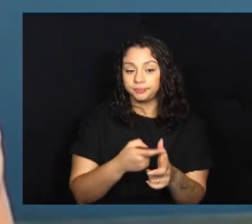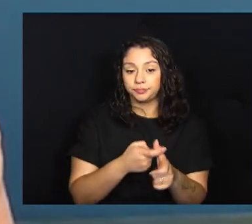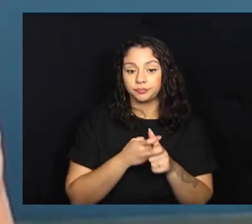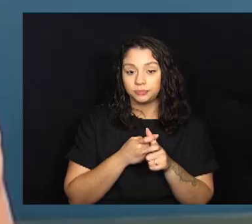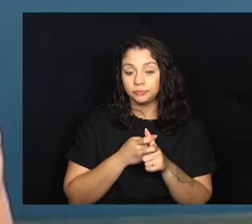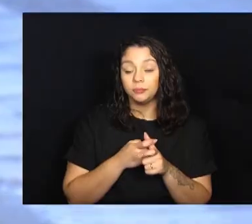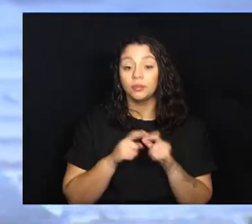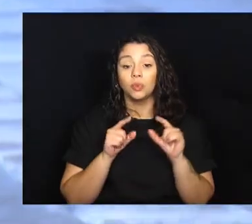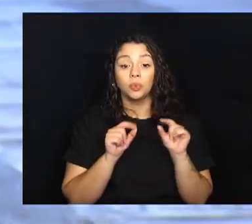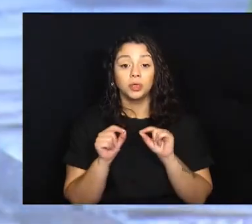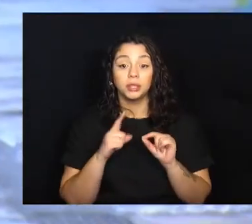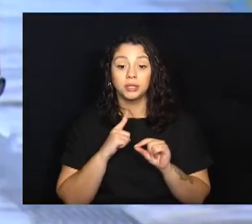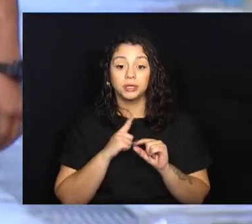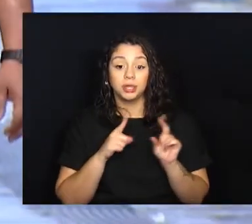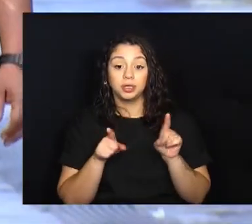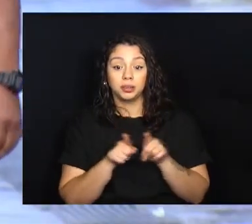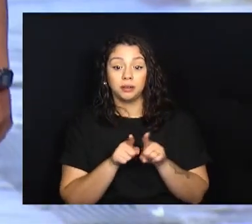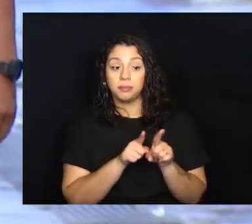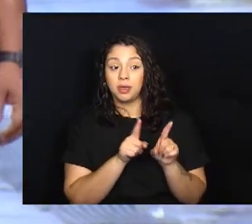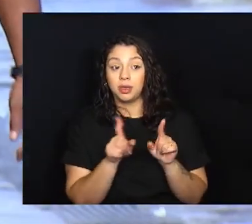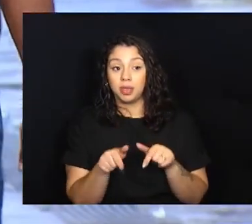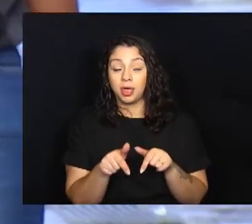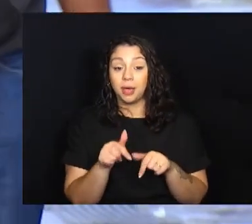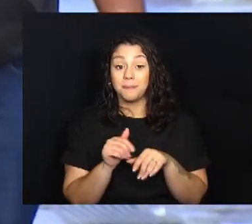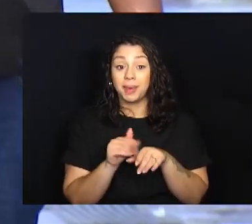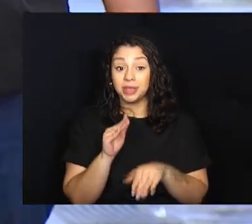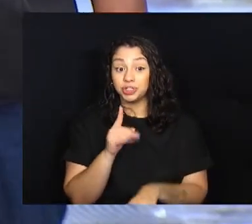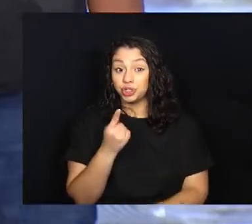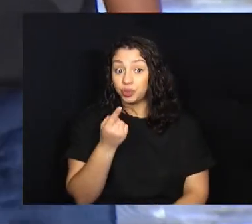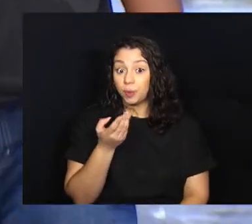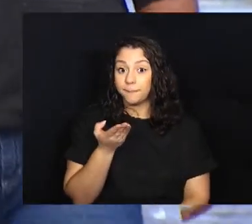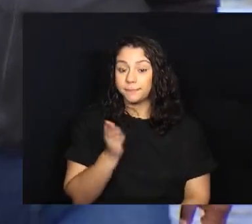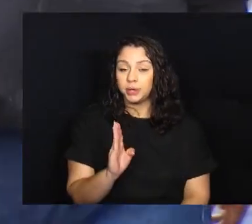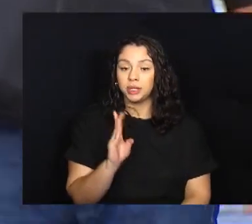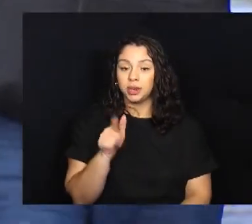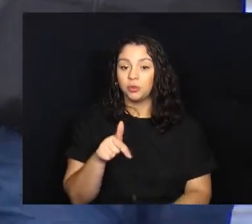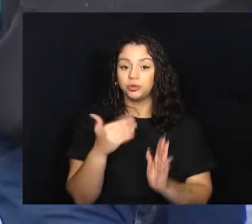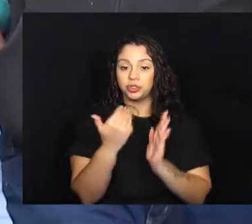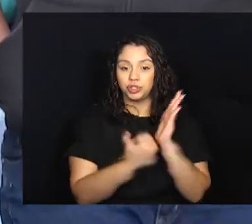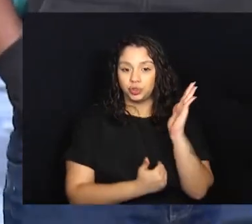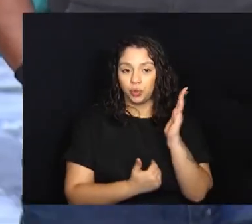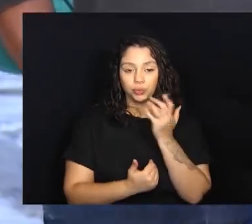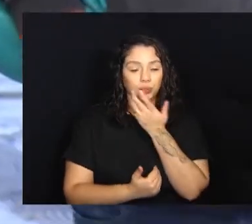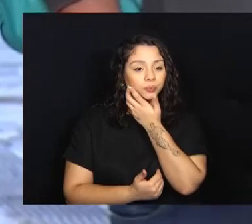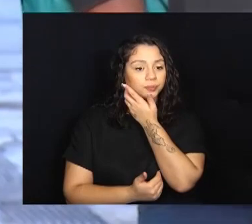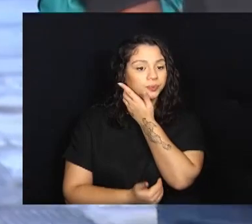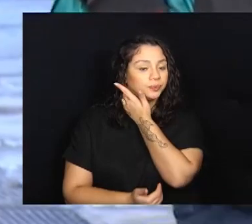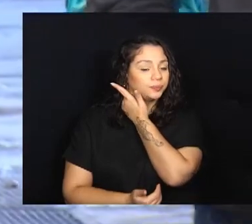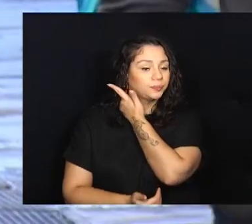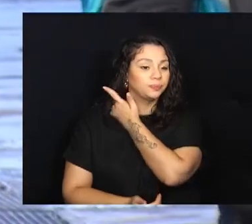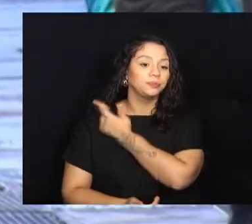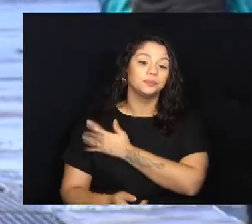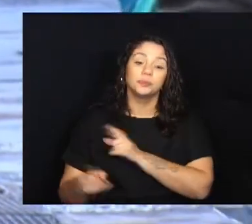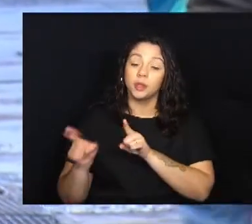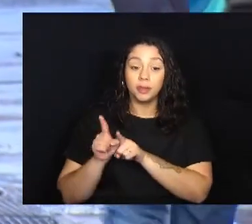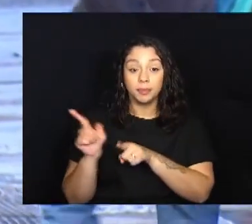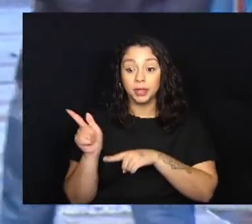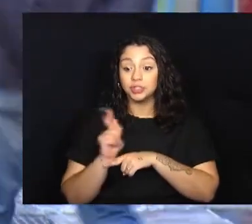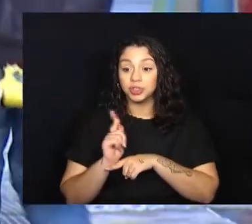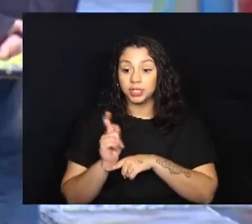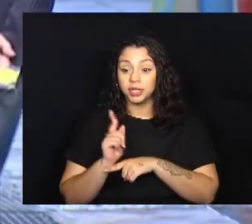gente viu também é que mais de 1 bilhão foi concedido em descontos. Ainda de acordo com a gerente, mais